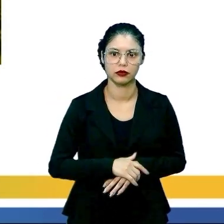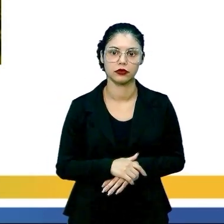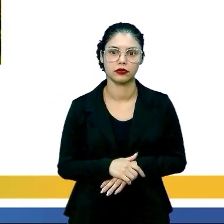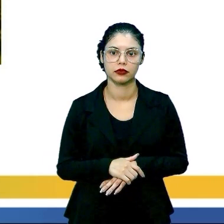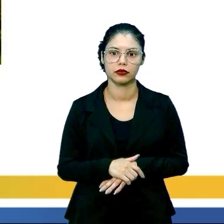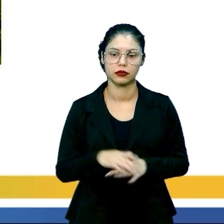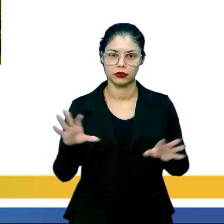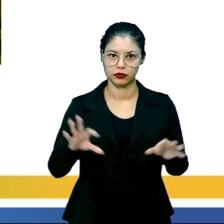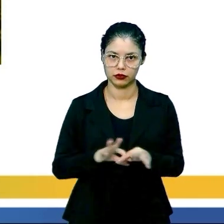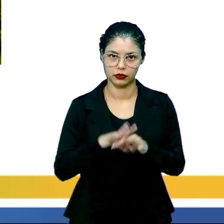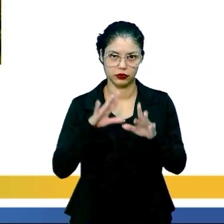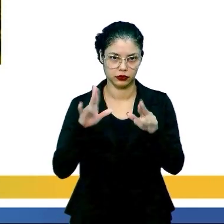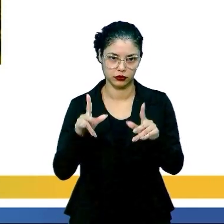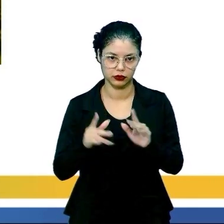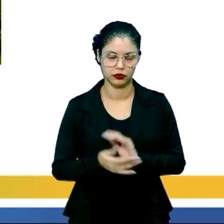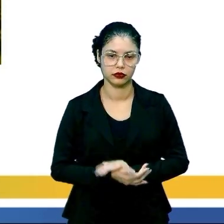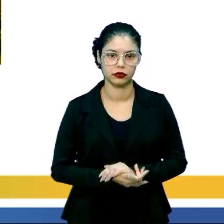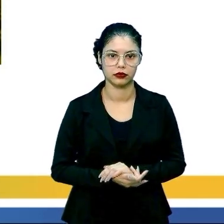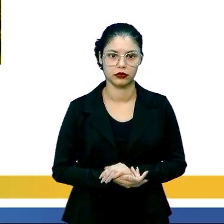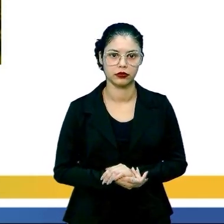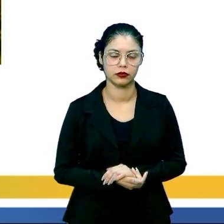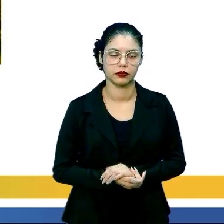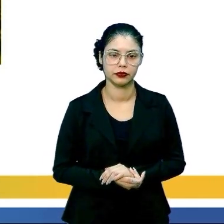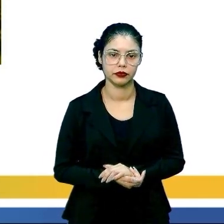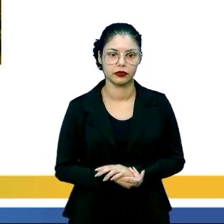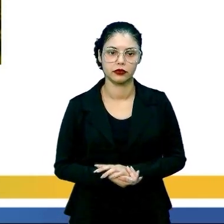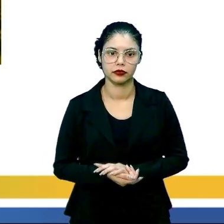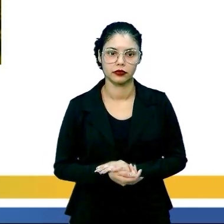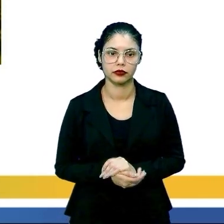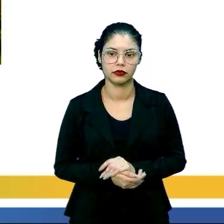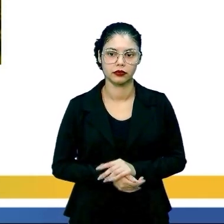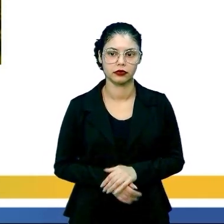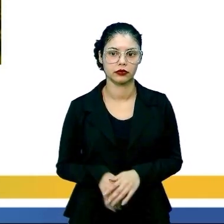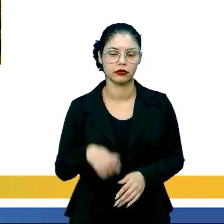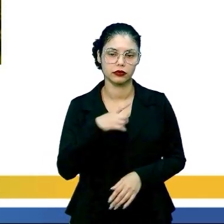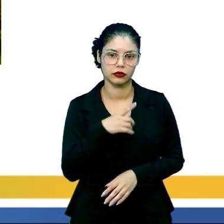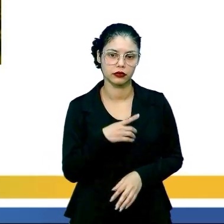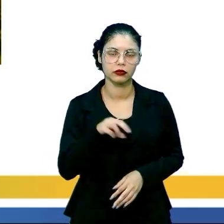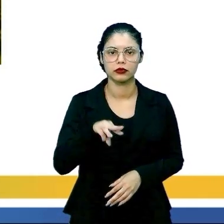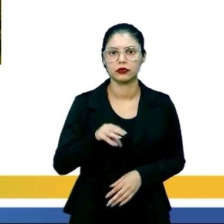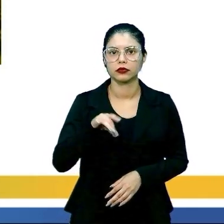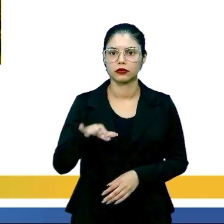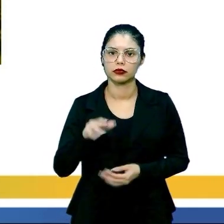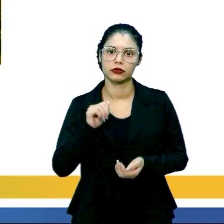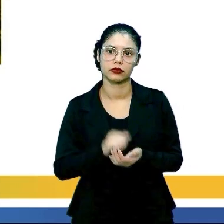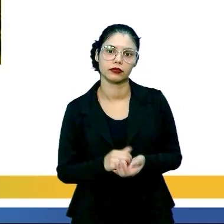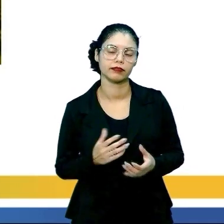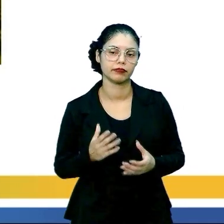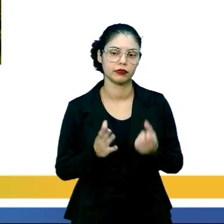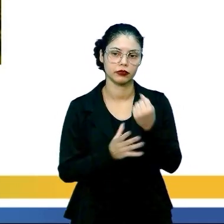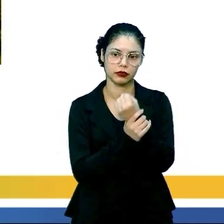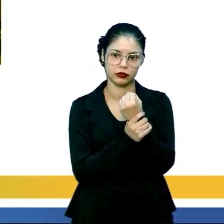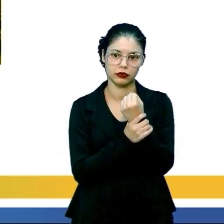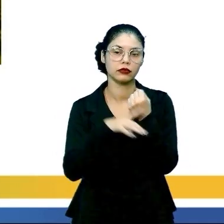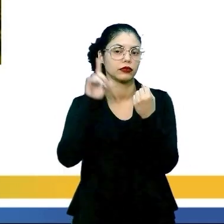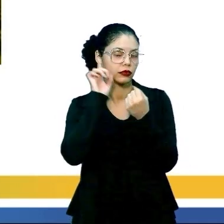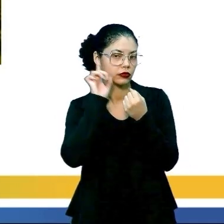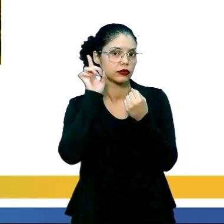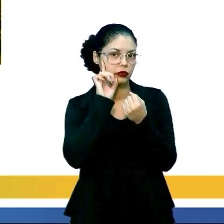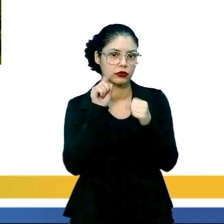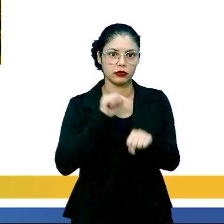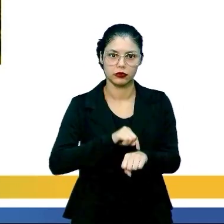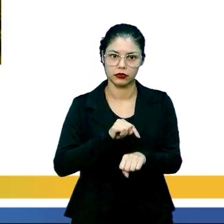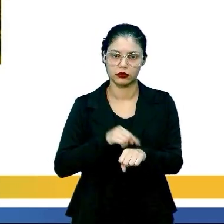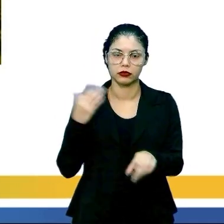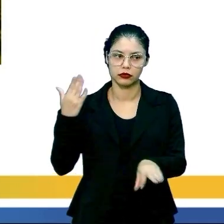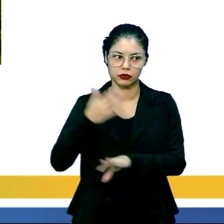uma relação bem diferente. Aí nós temos uma rotina, uma monotonia, porque ele fica preso àquela rotina todos os dias. Ele tem o horário